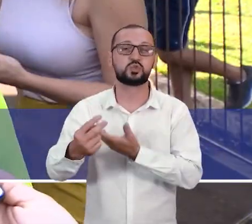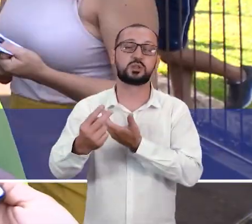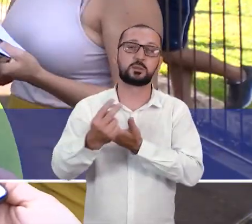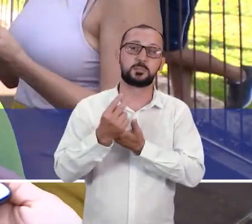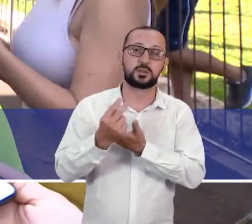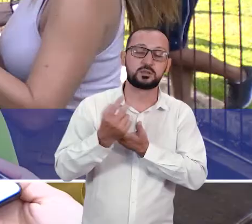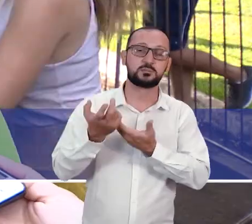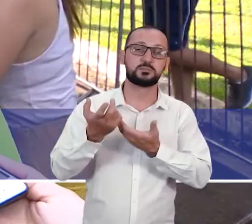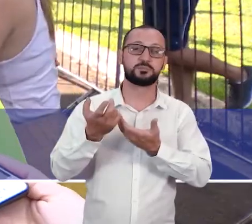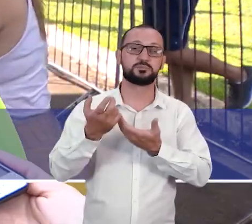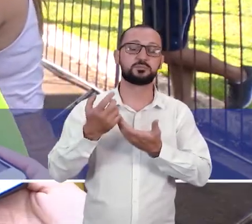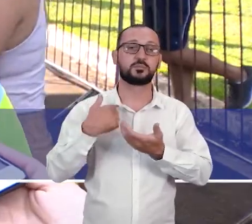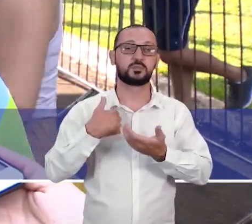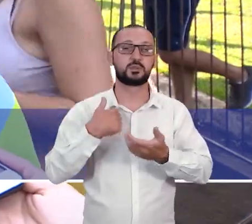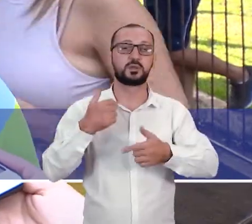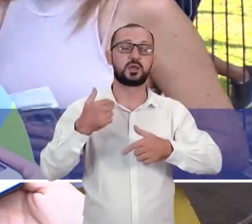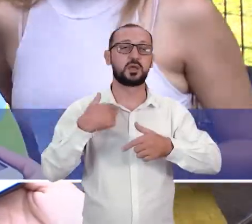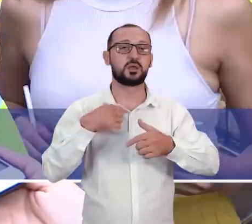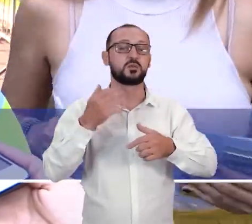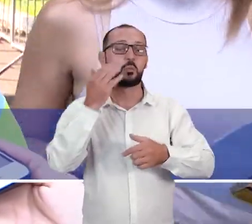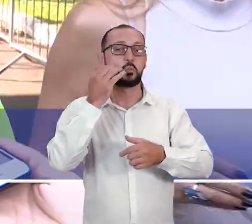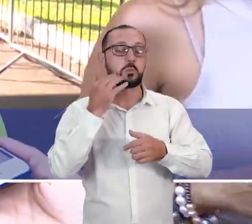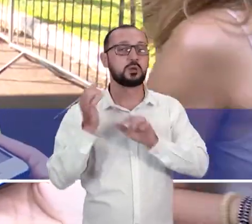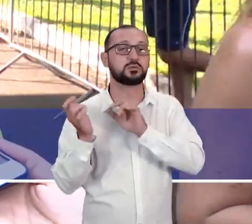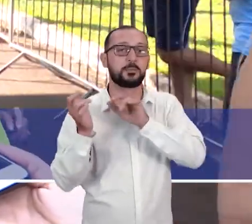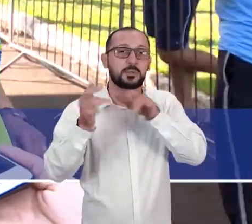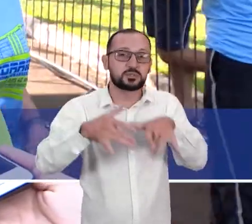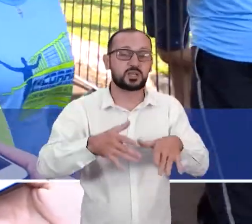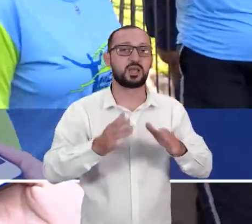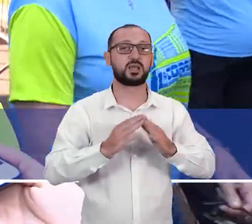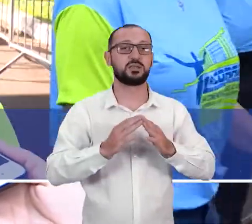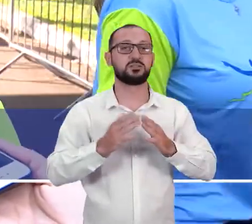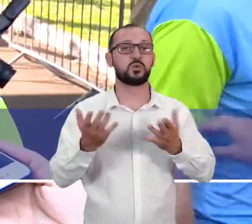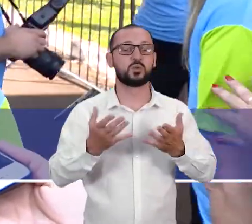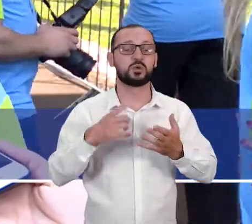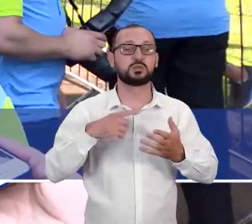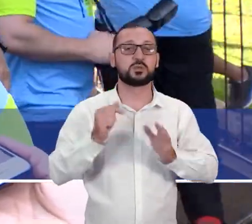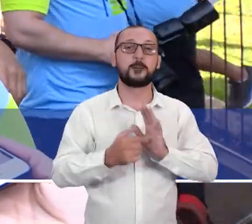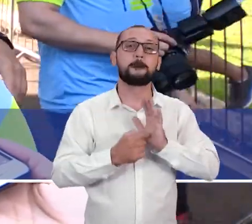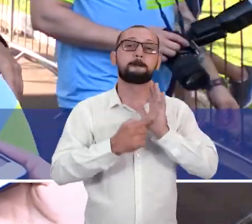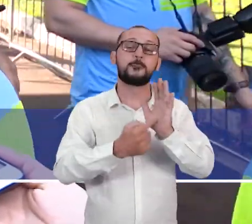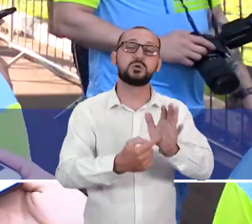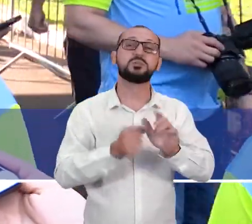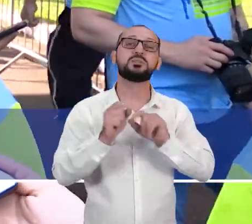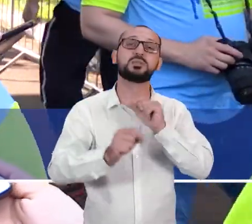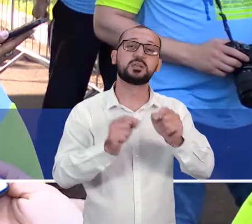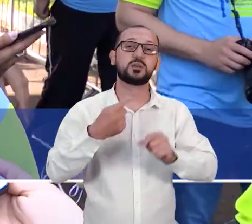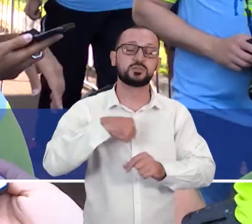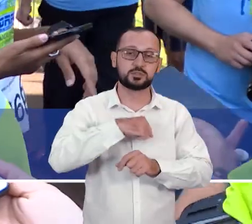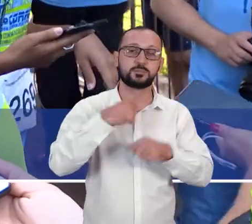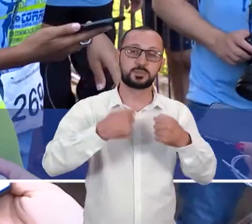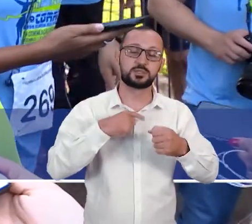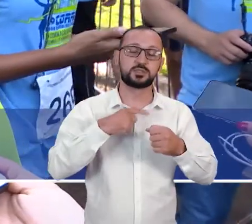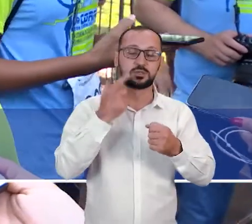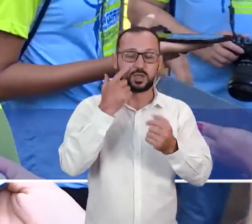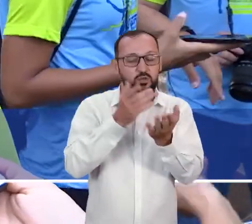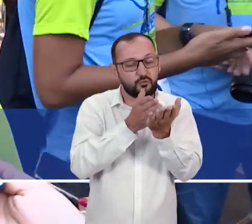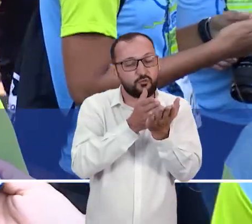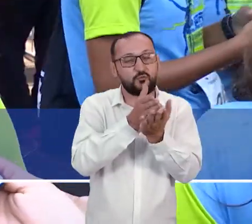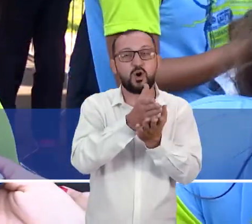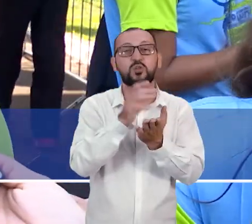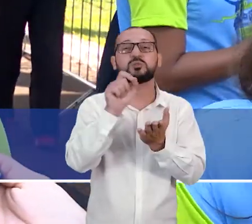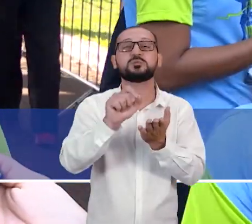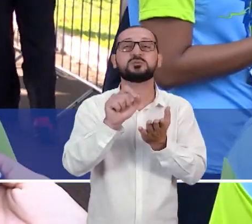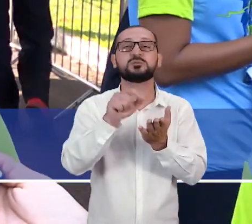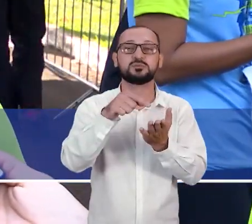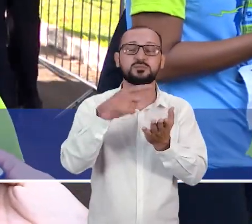ambiente sustentável, a finalização dos plásticos na nossa casa e hoje aqui dando mais uma demonstração de que a gente tem que trabalhar